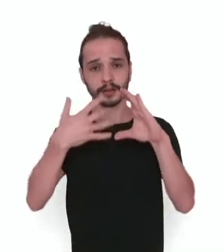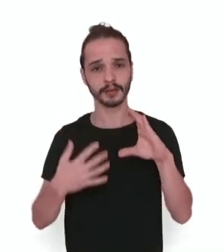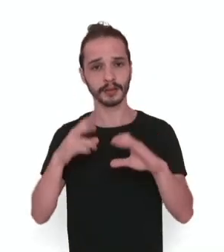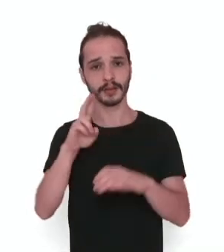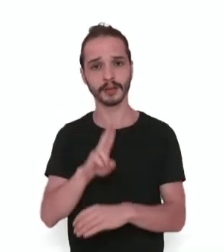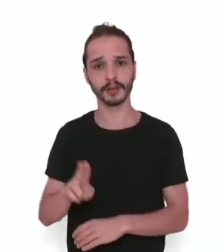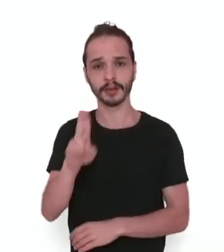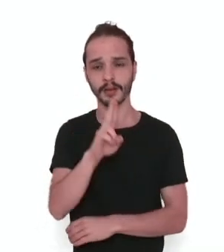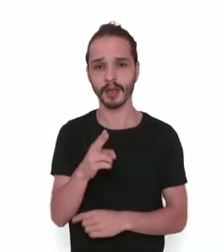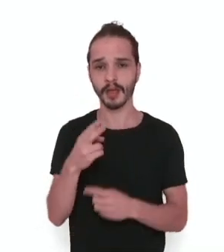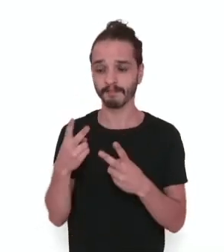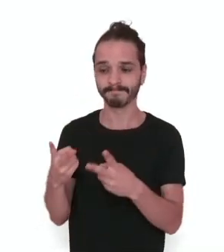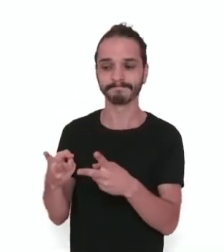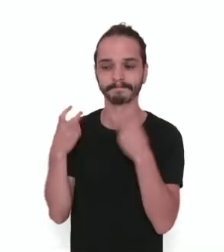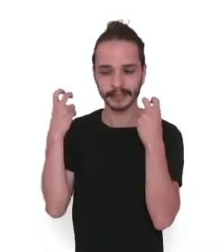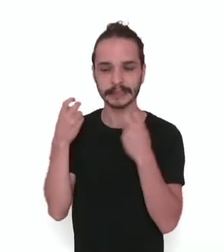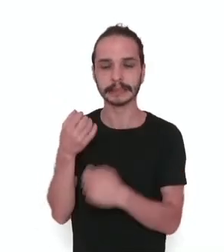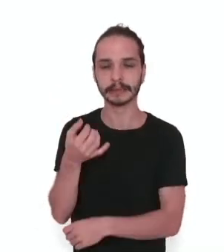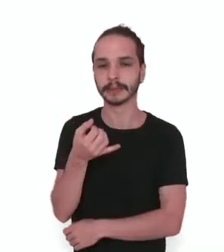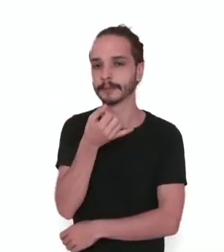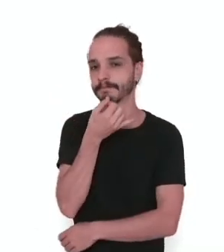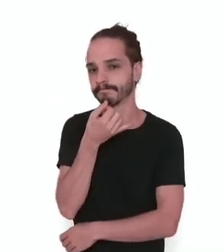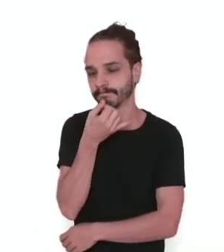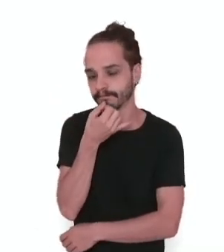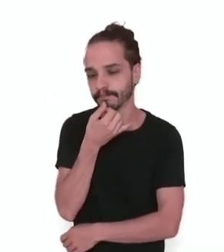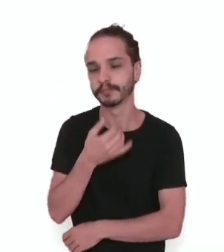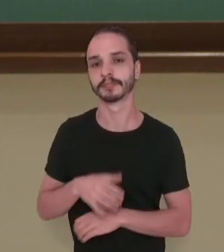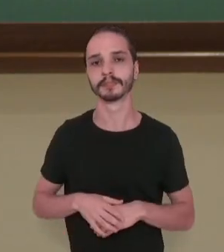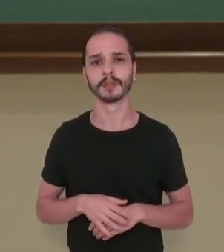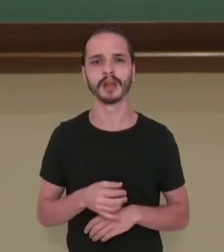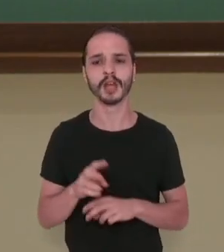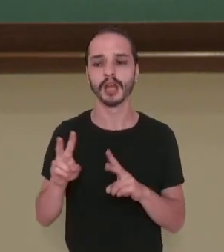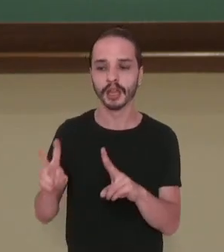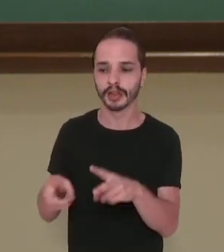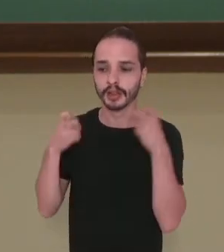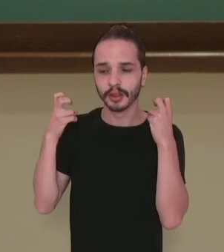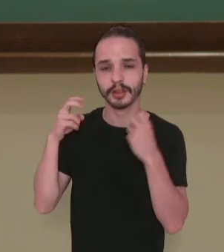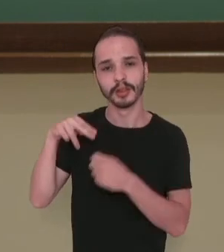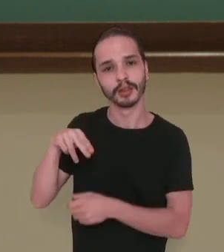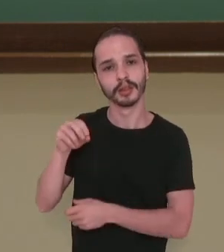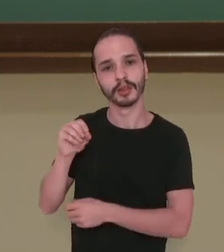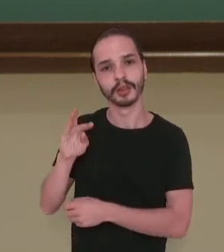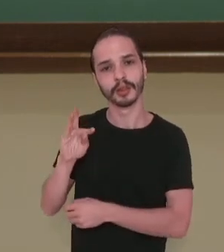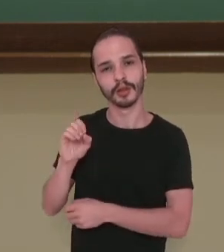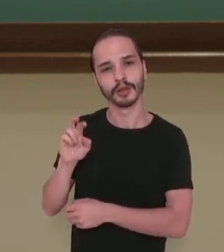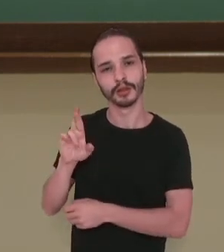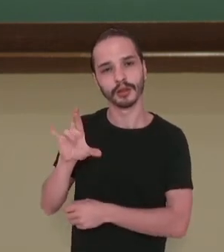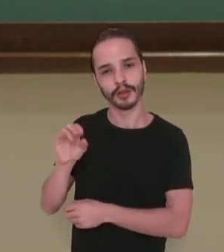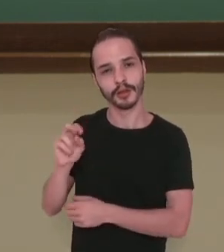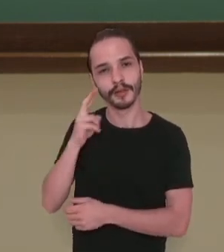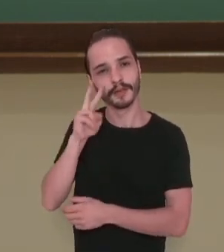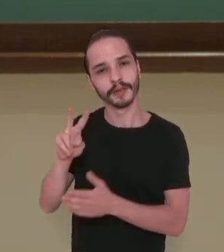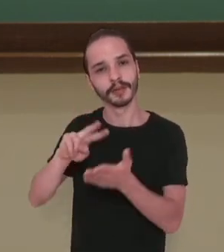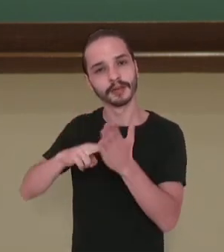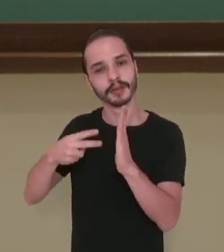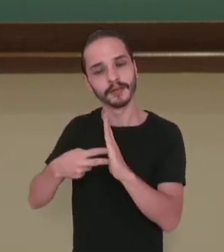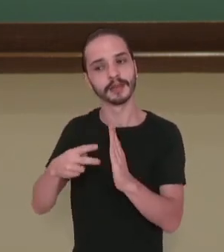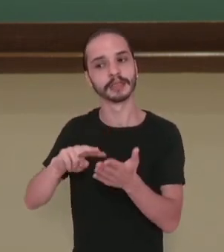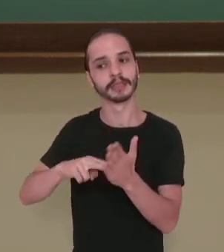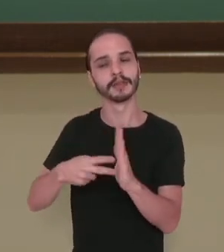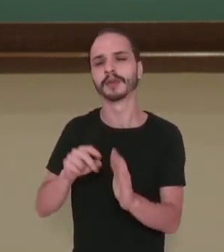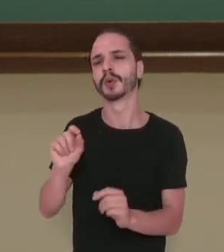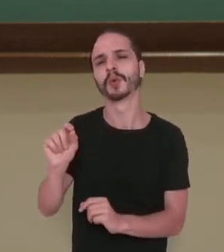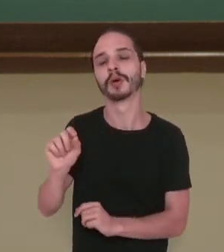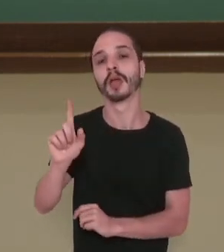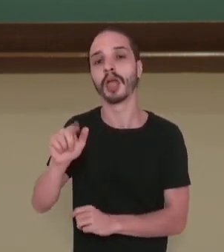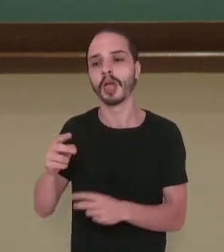são notório e triste, né? Então, notório, a gente tinha visto o significado, né? Quando eu digo que algo é notório,